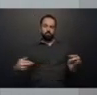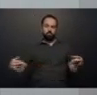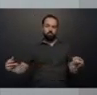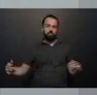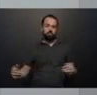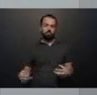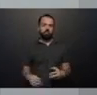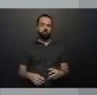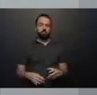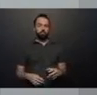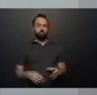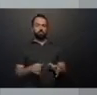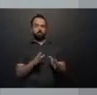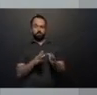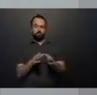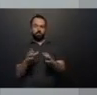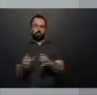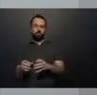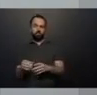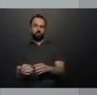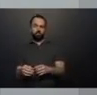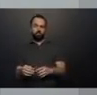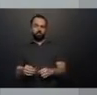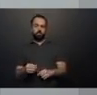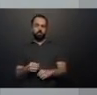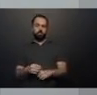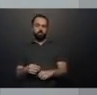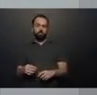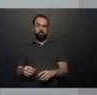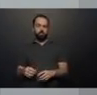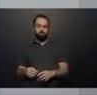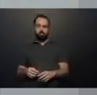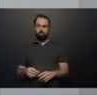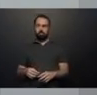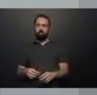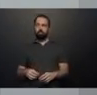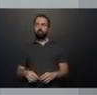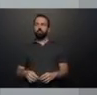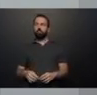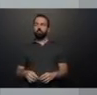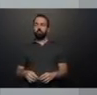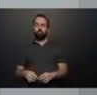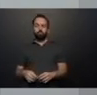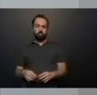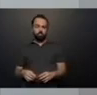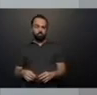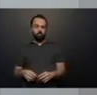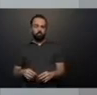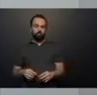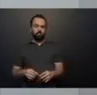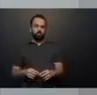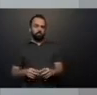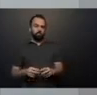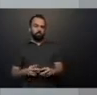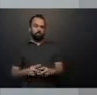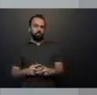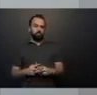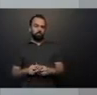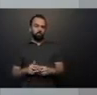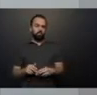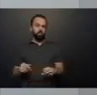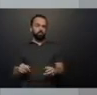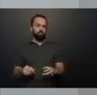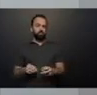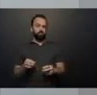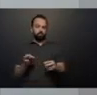aparelhos e cada um é destinado para uma situação em específico. Algumas dessas peças são de uso específico